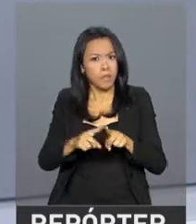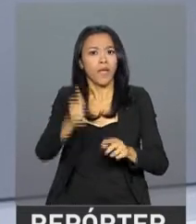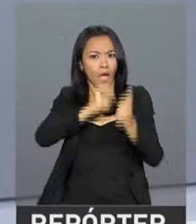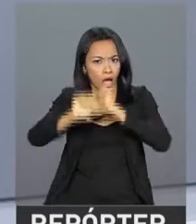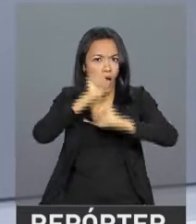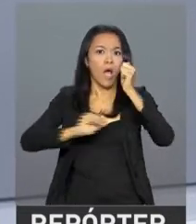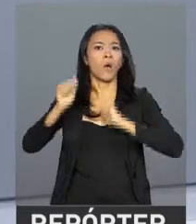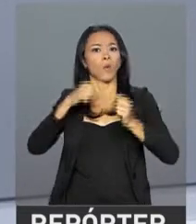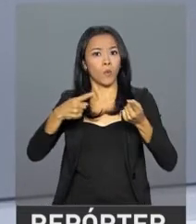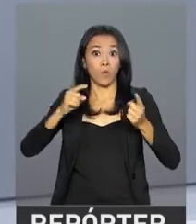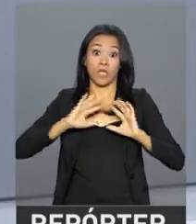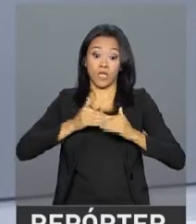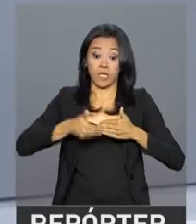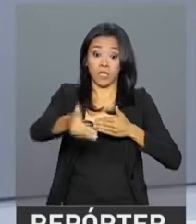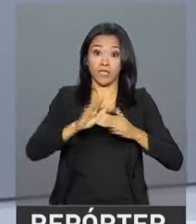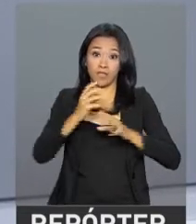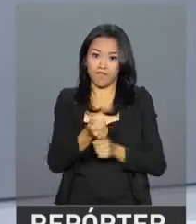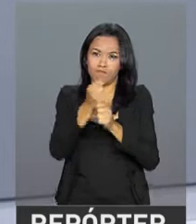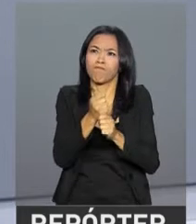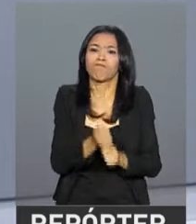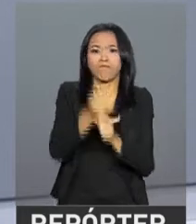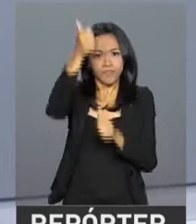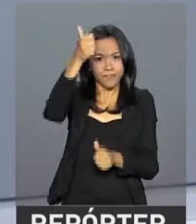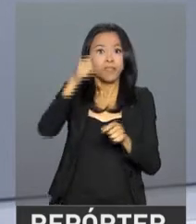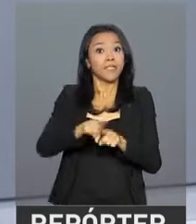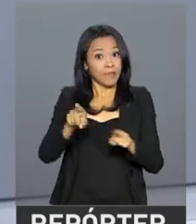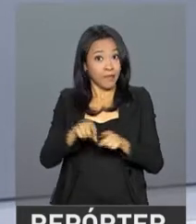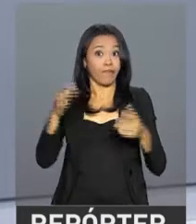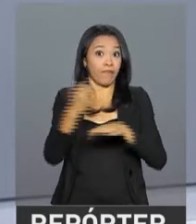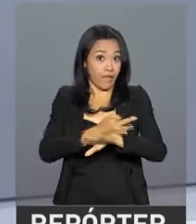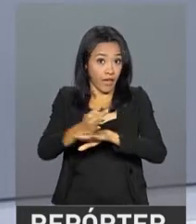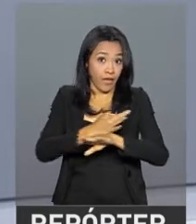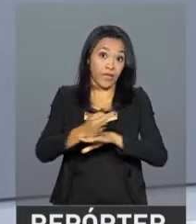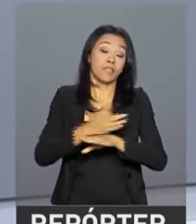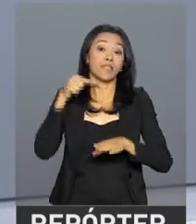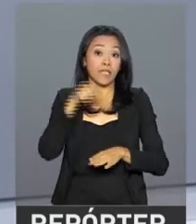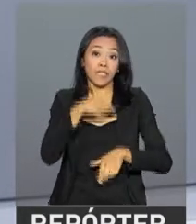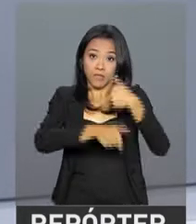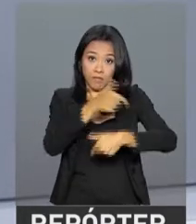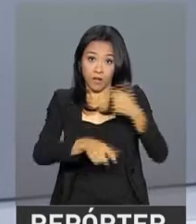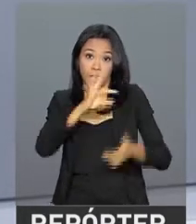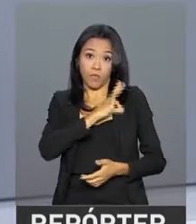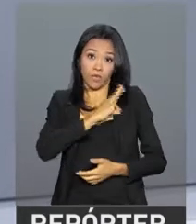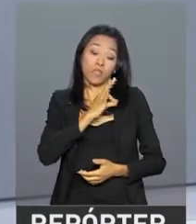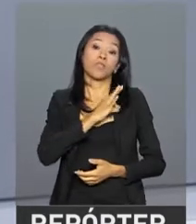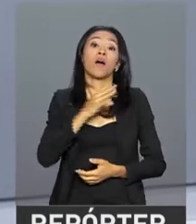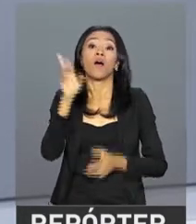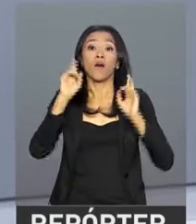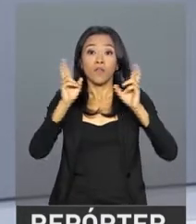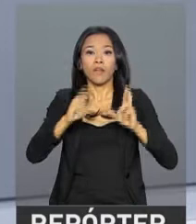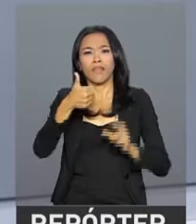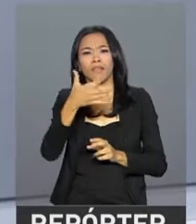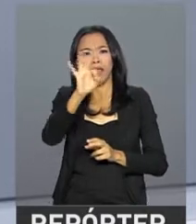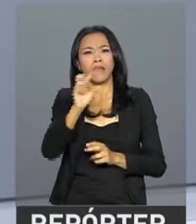estradas durante as festas de fim de ano e as férias. Nesta edição, a Operação Rodovida conta com mais de 10 mil policiais e cerca